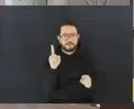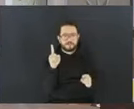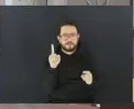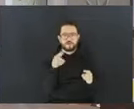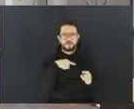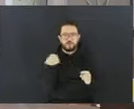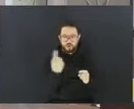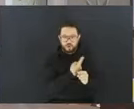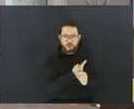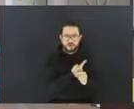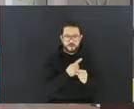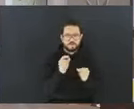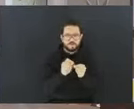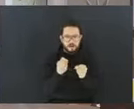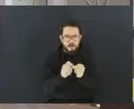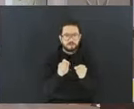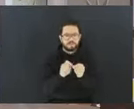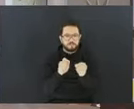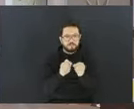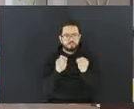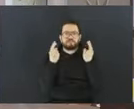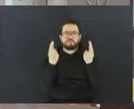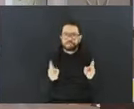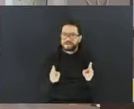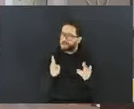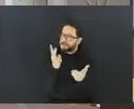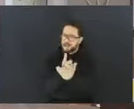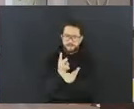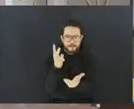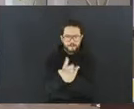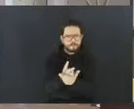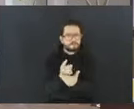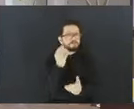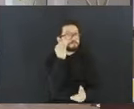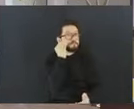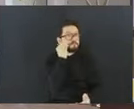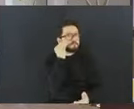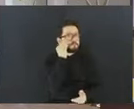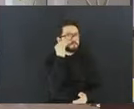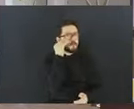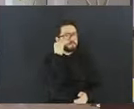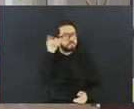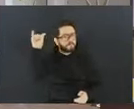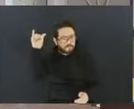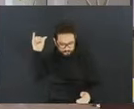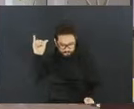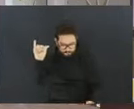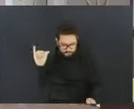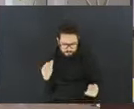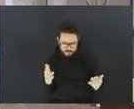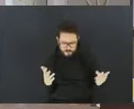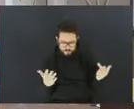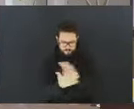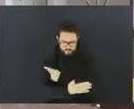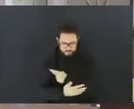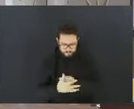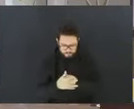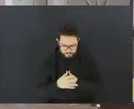a esse respeito. E sempre que possível, a gente está presente realizando o policiamento preventivo ou